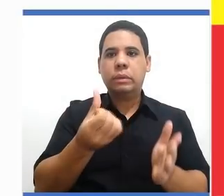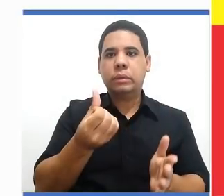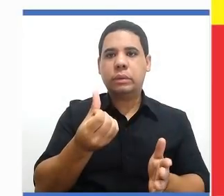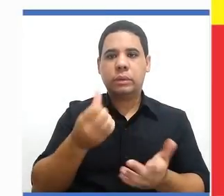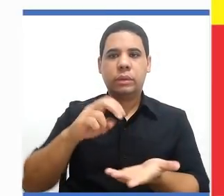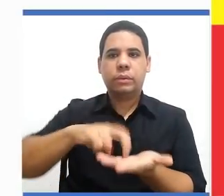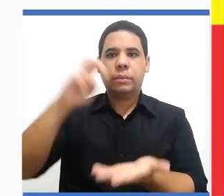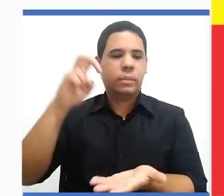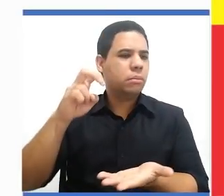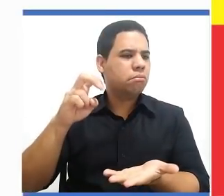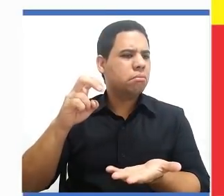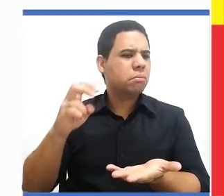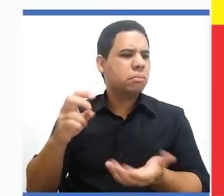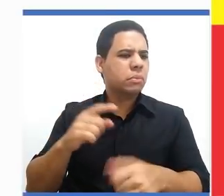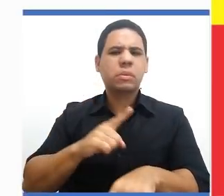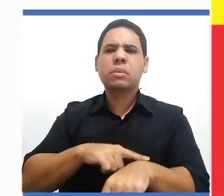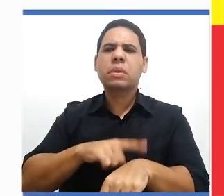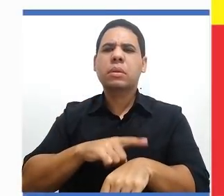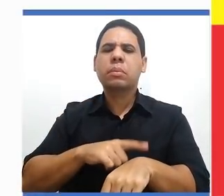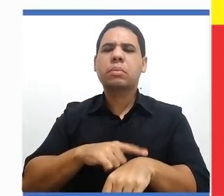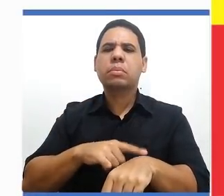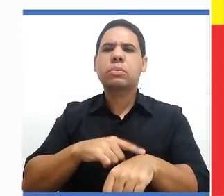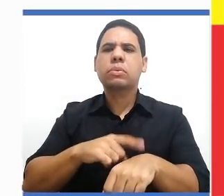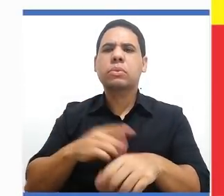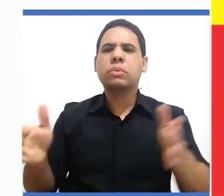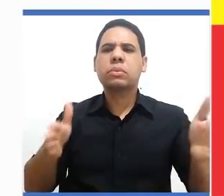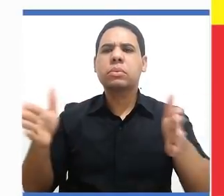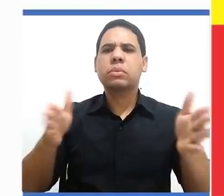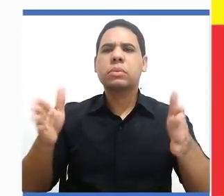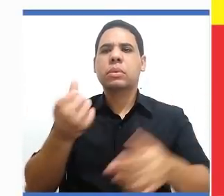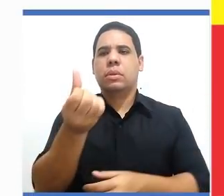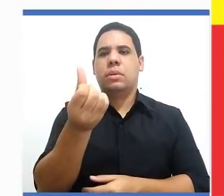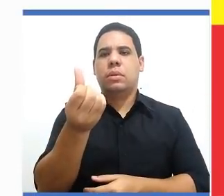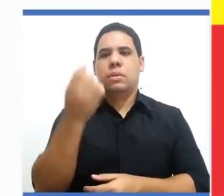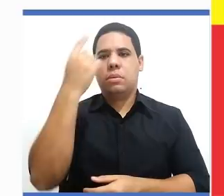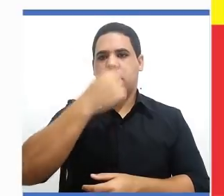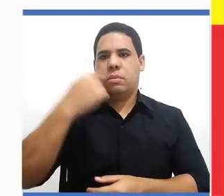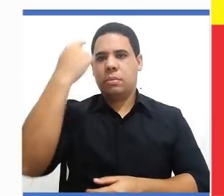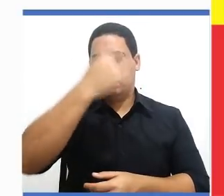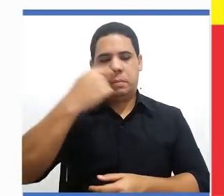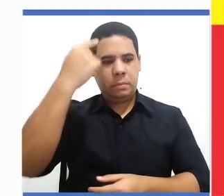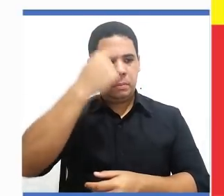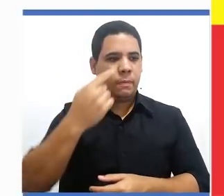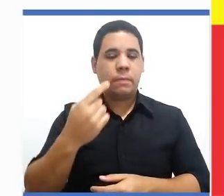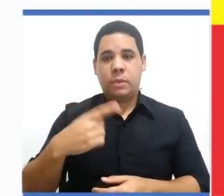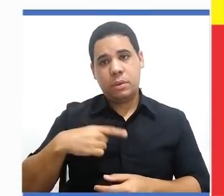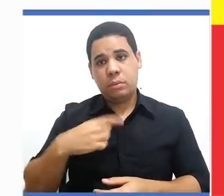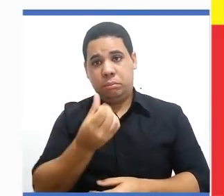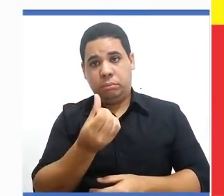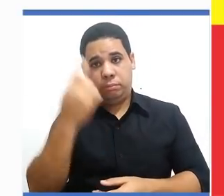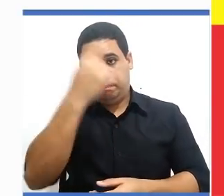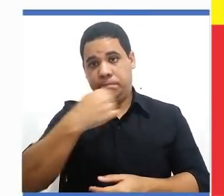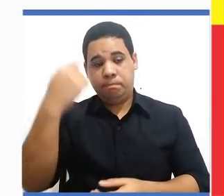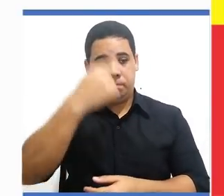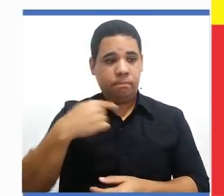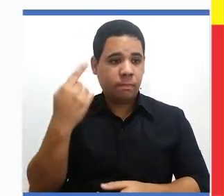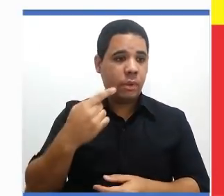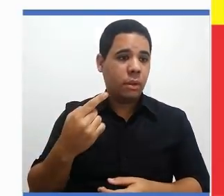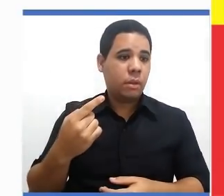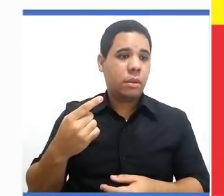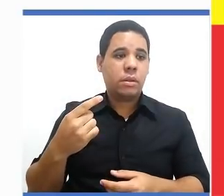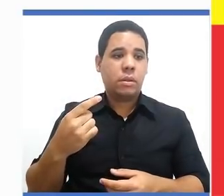essa torneira ficou pingando da meia-noite até 6 horas da manhã. Qual foi o tempo que